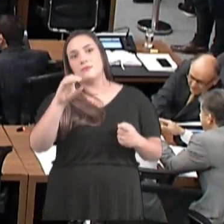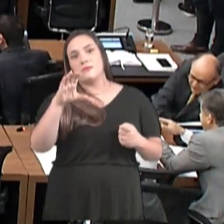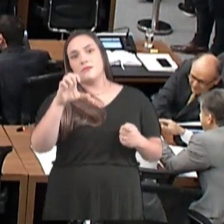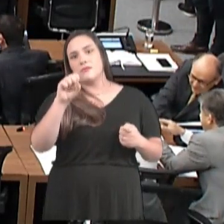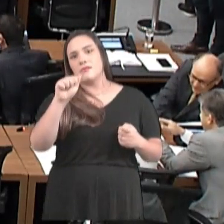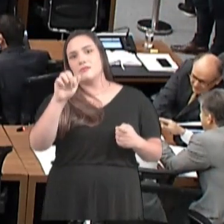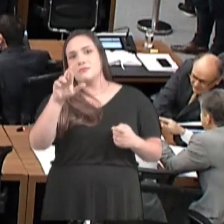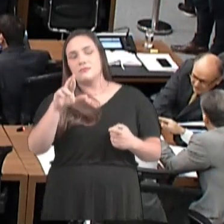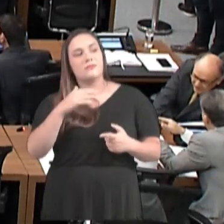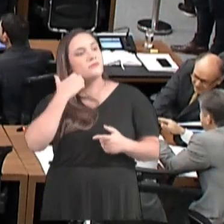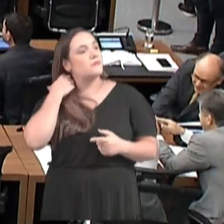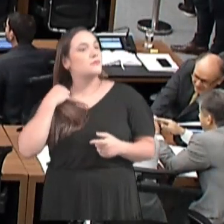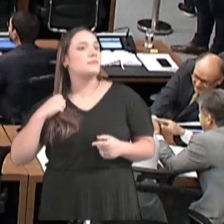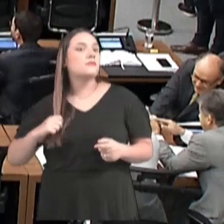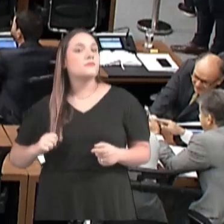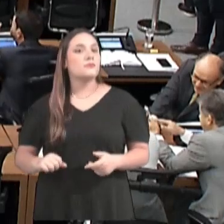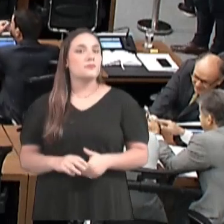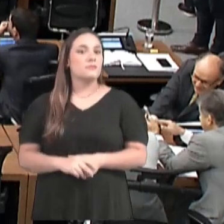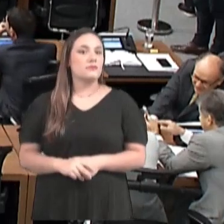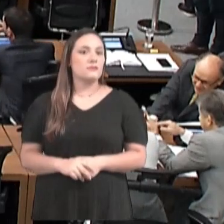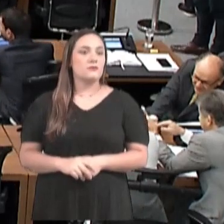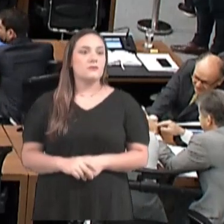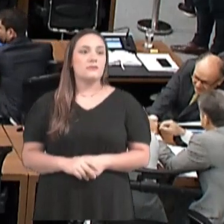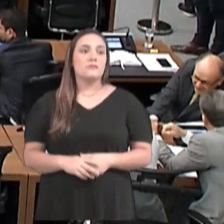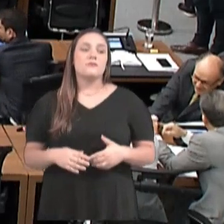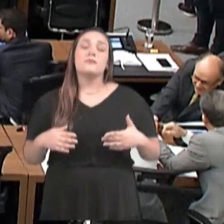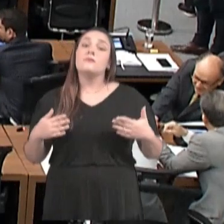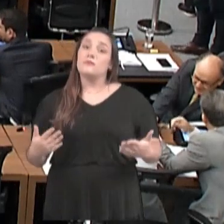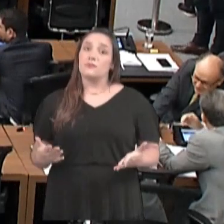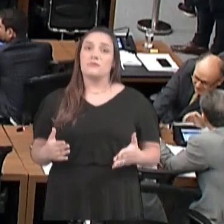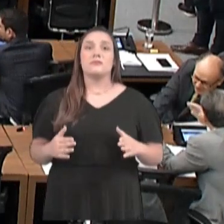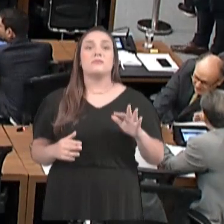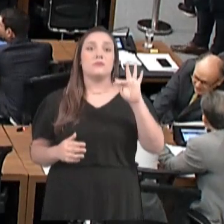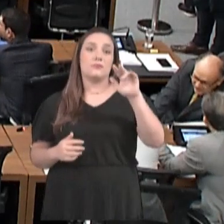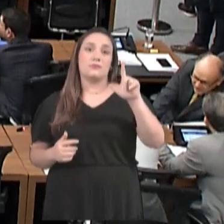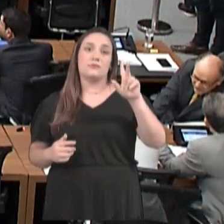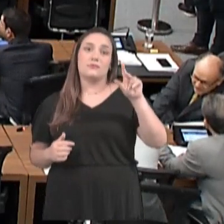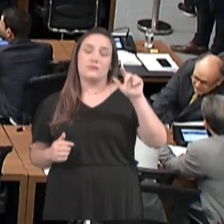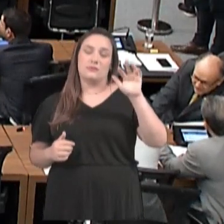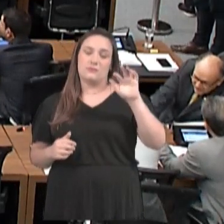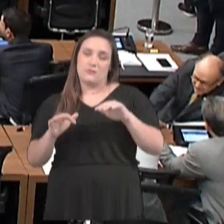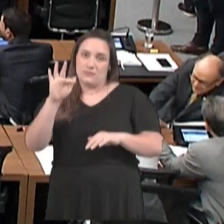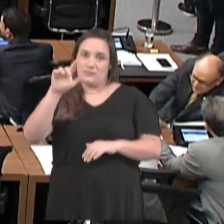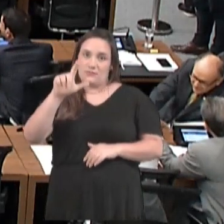quero até mencionar, veja só, João, o Flávio César